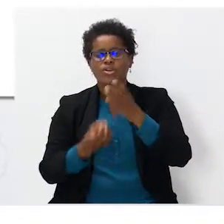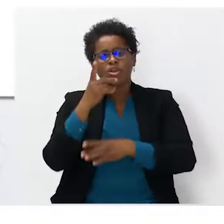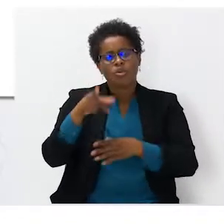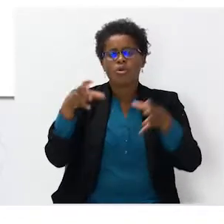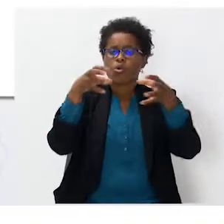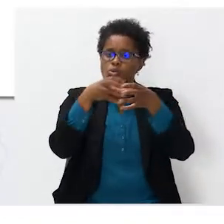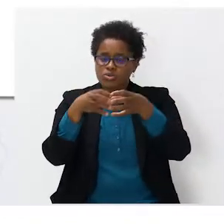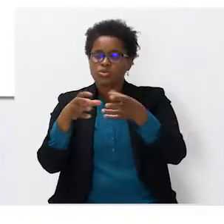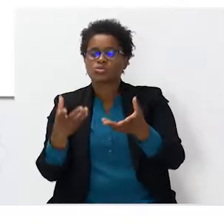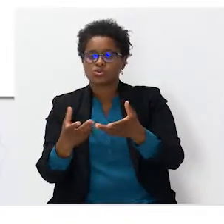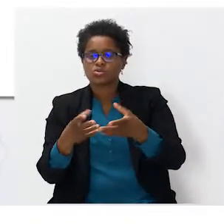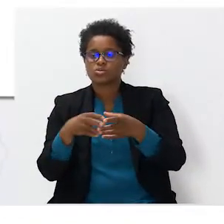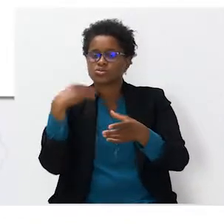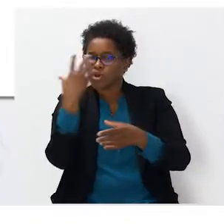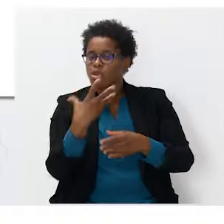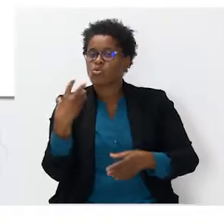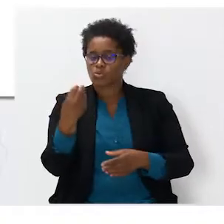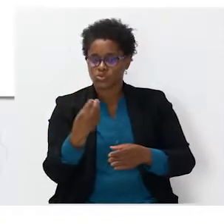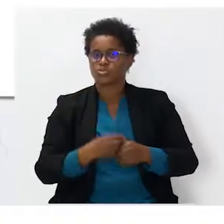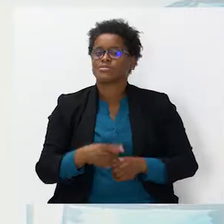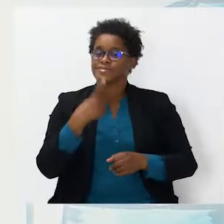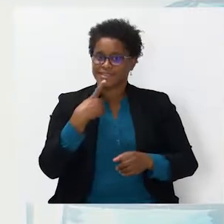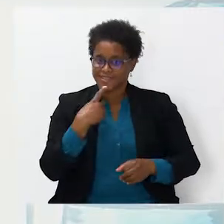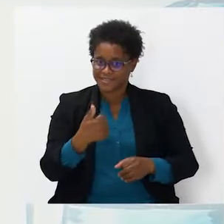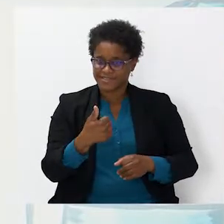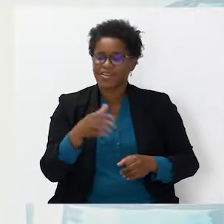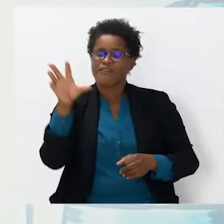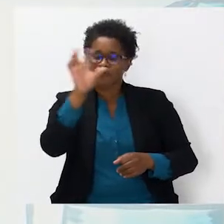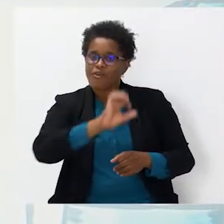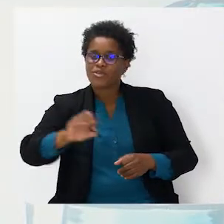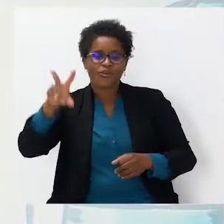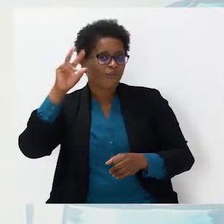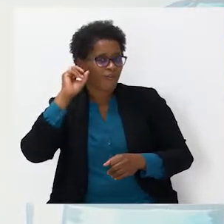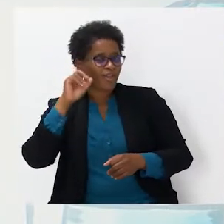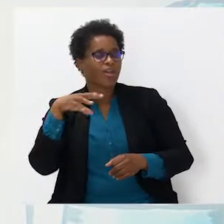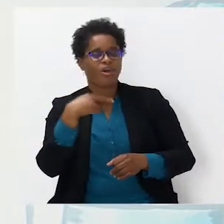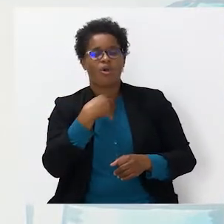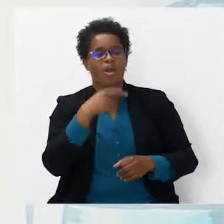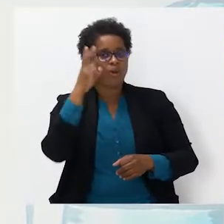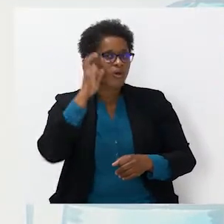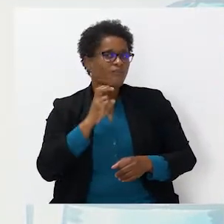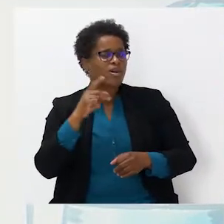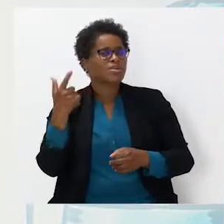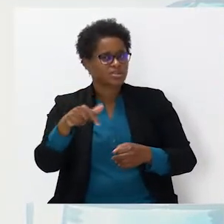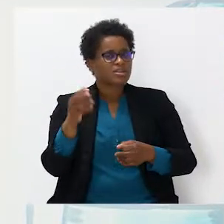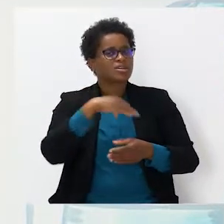comissão de alunos, certo? Vocês ouviram? Ele disse ao avô que faz parte